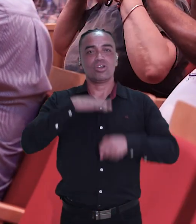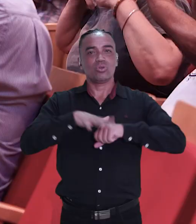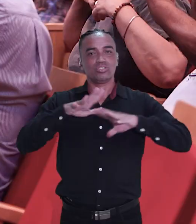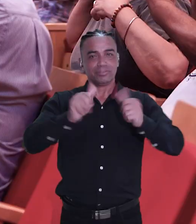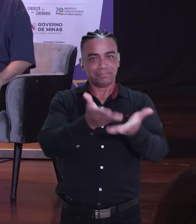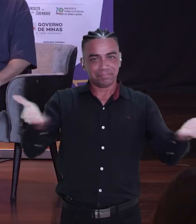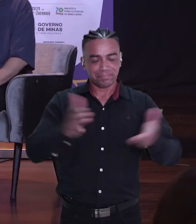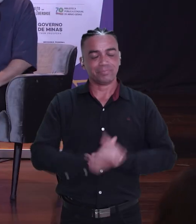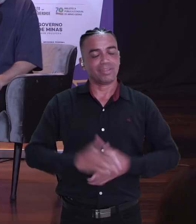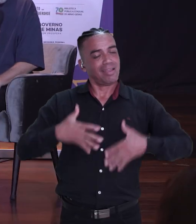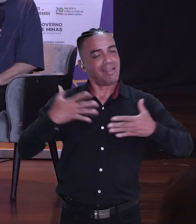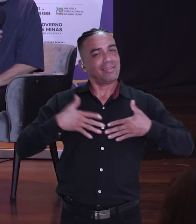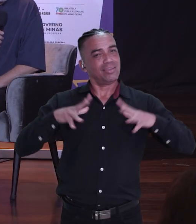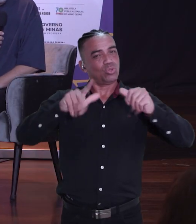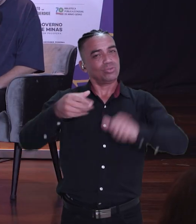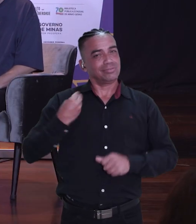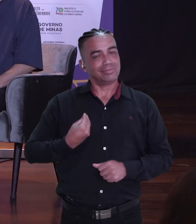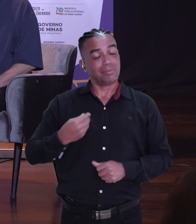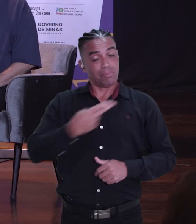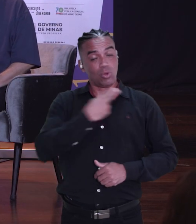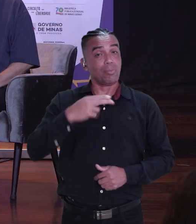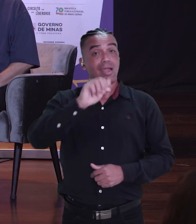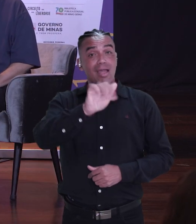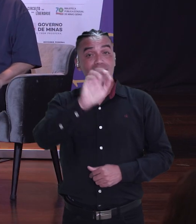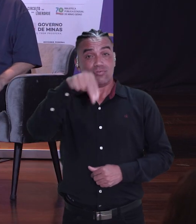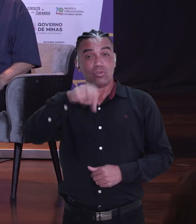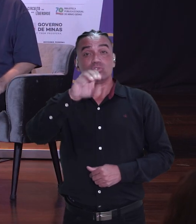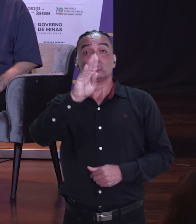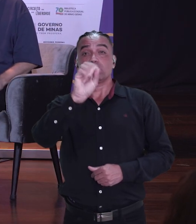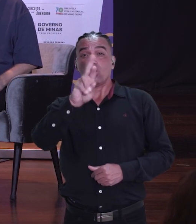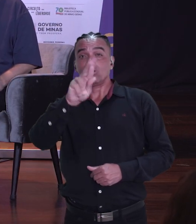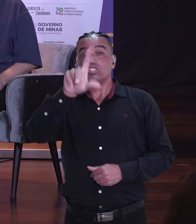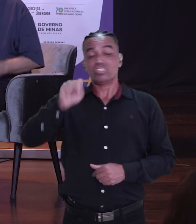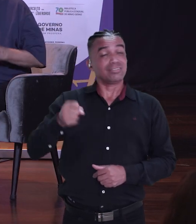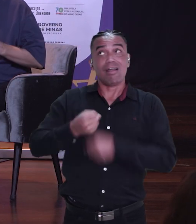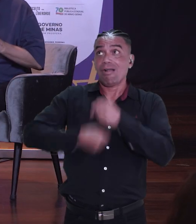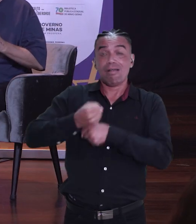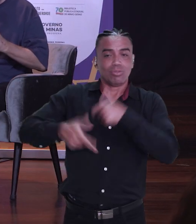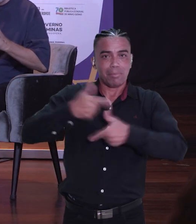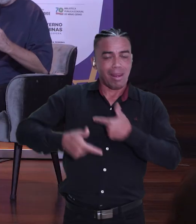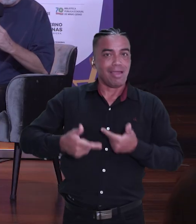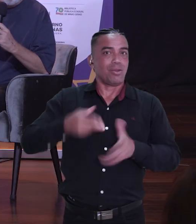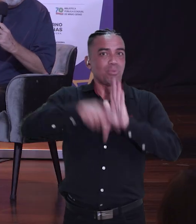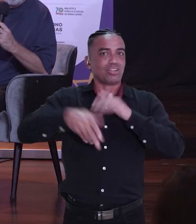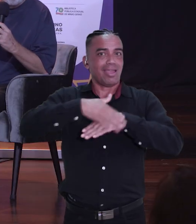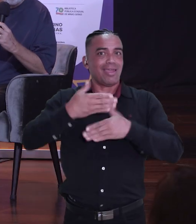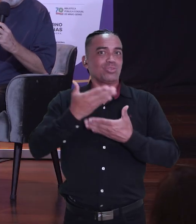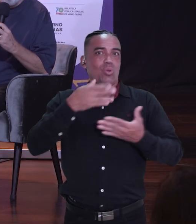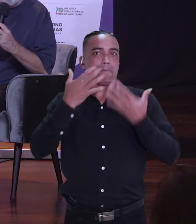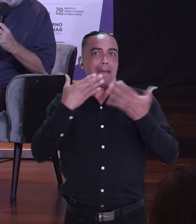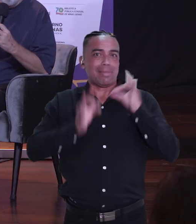Gente, boa noite. Alegria ter vocês aqui. Meu nome é Afonso Borges, eu faço o projeto Sempre um Papo há tantos anos que eu até esqueci.